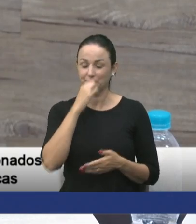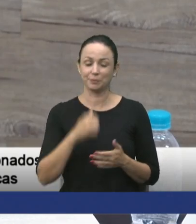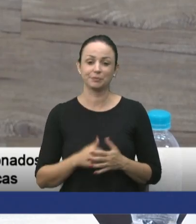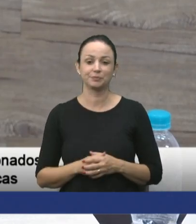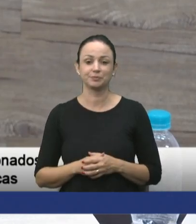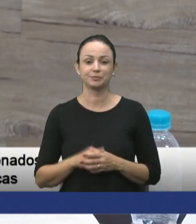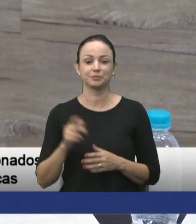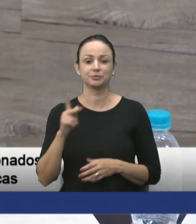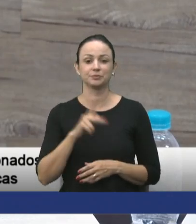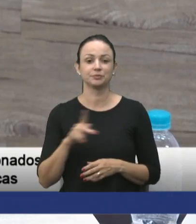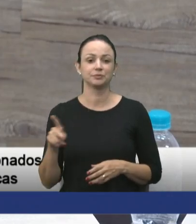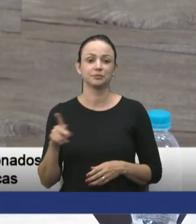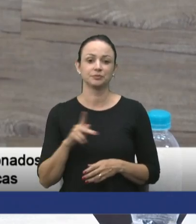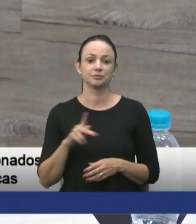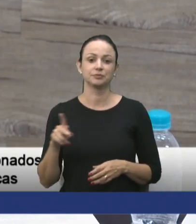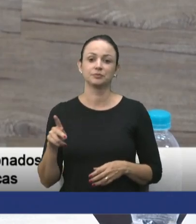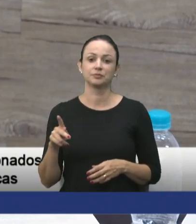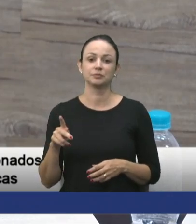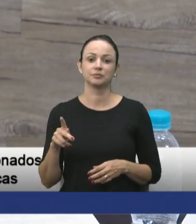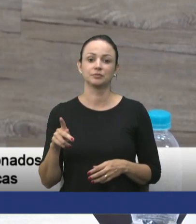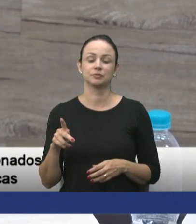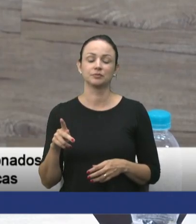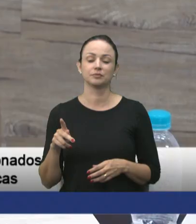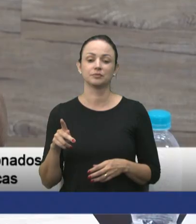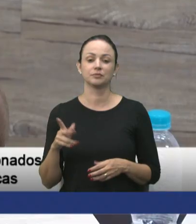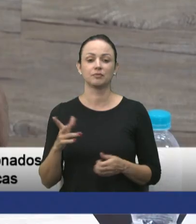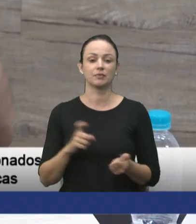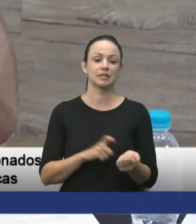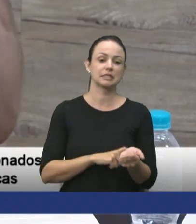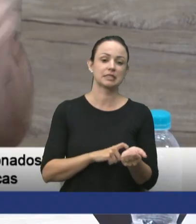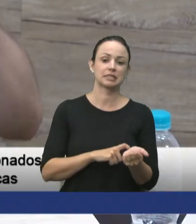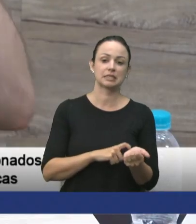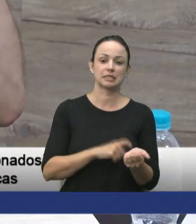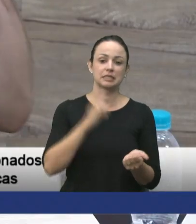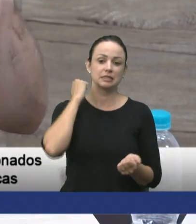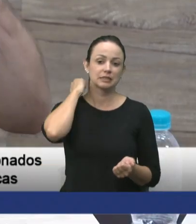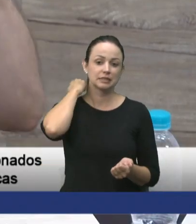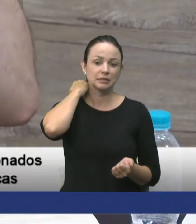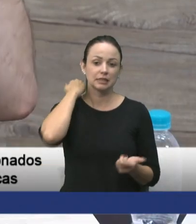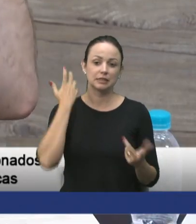a professora ficou um tanto quanto estressada, porque também é um